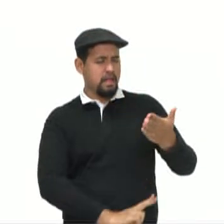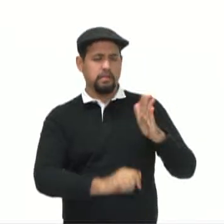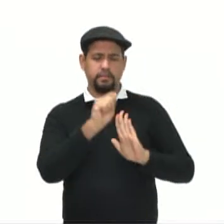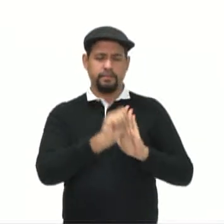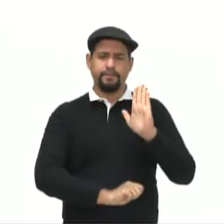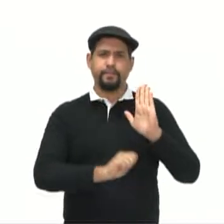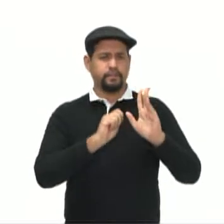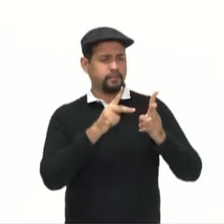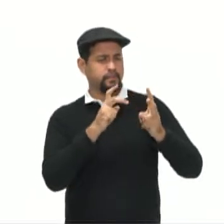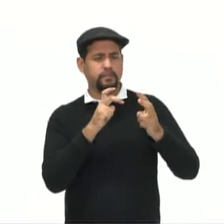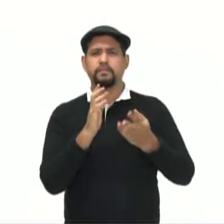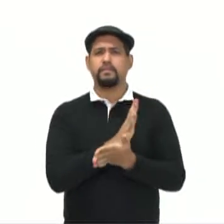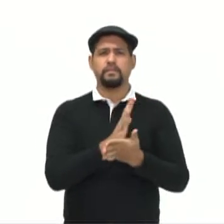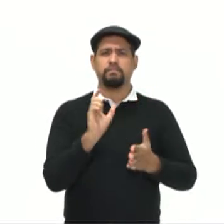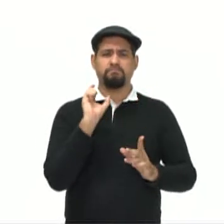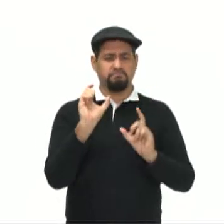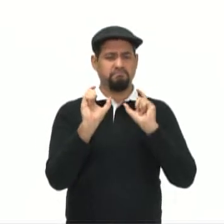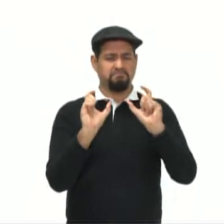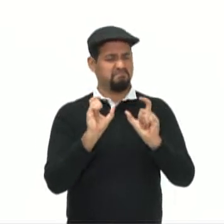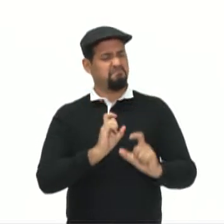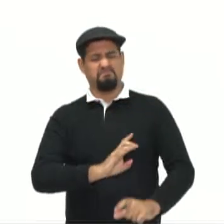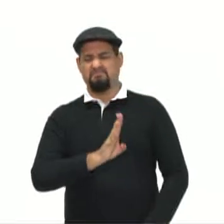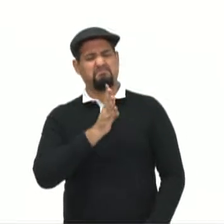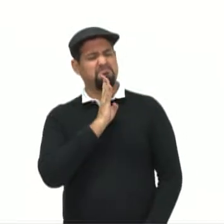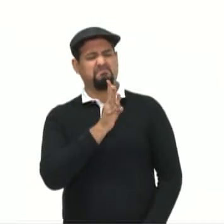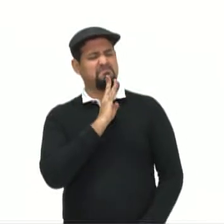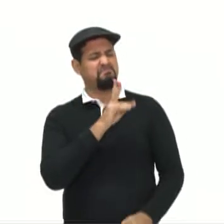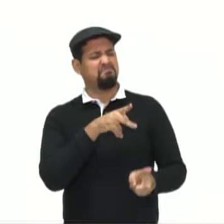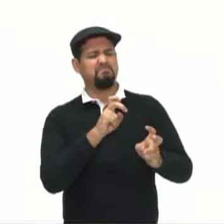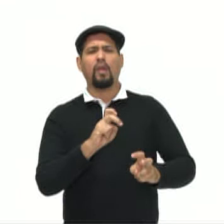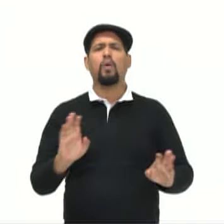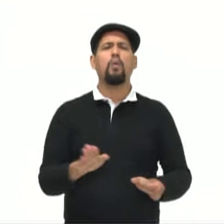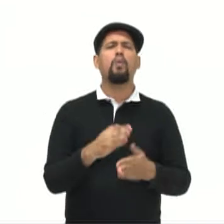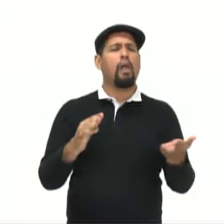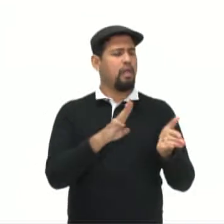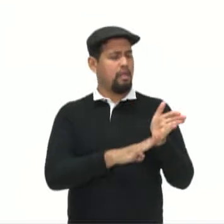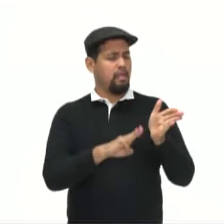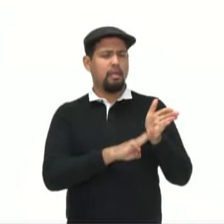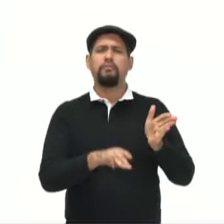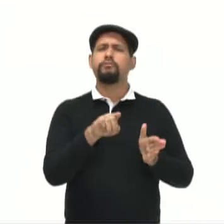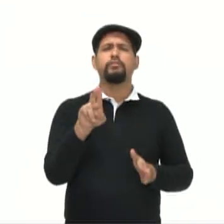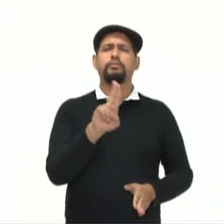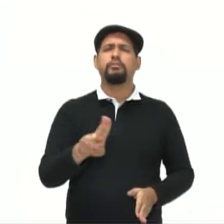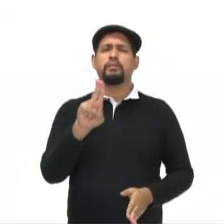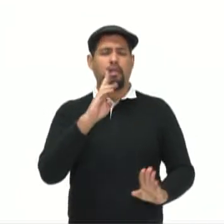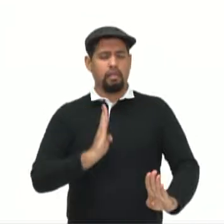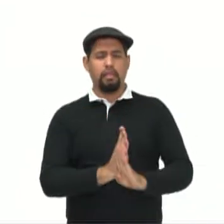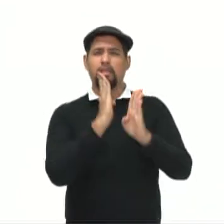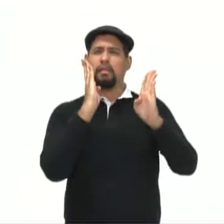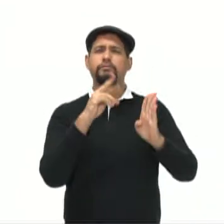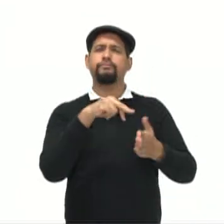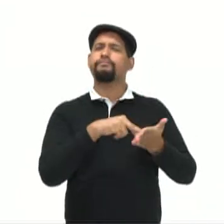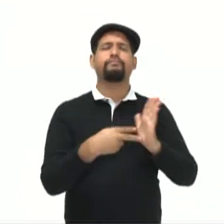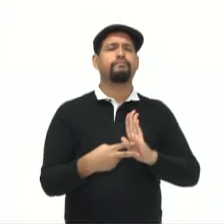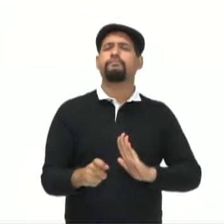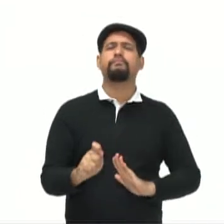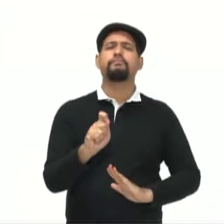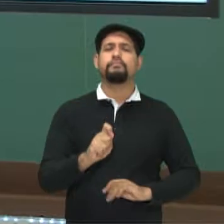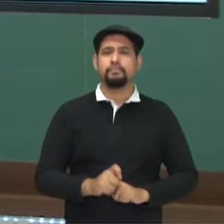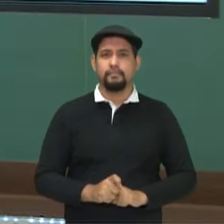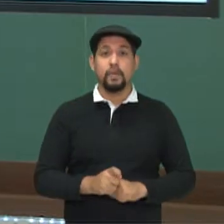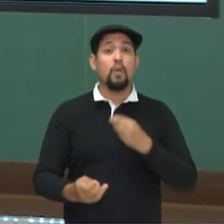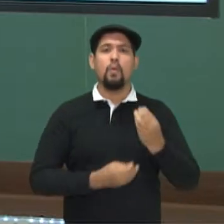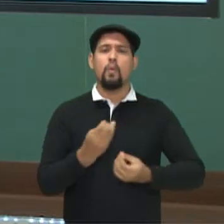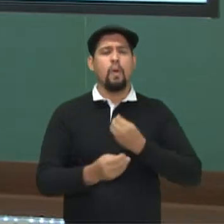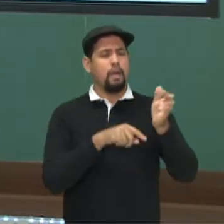e se depara com alguma palavra desconhecida, quais são os métodos que você utiliza para descobrir o significado? Como que